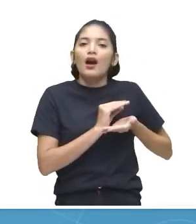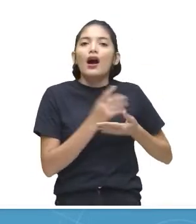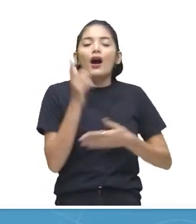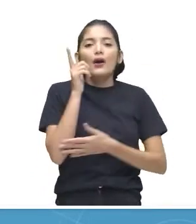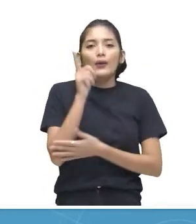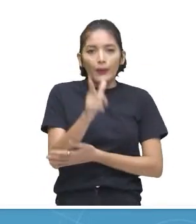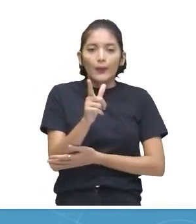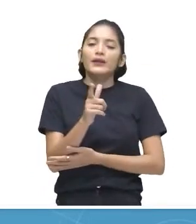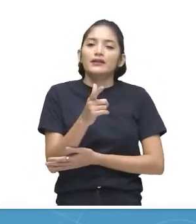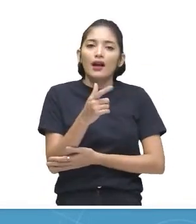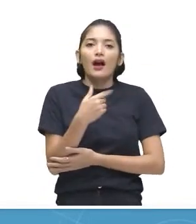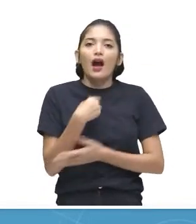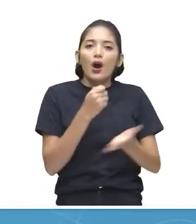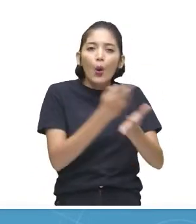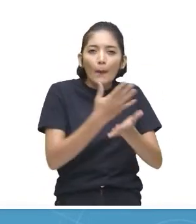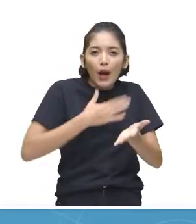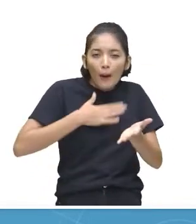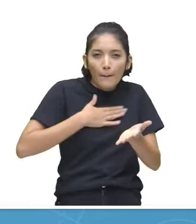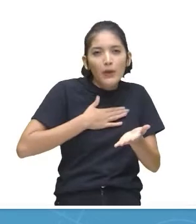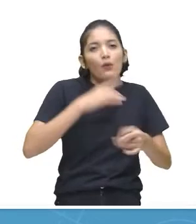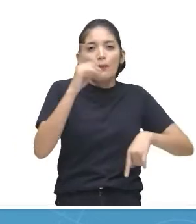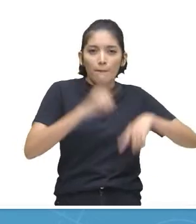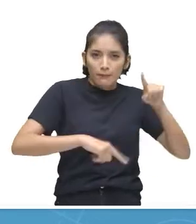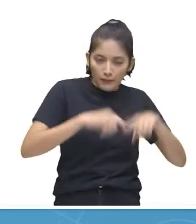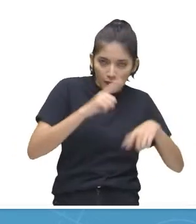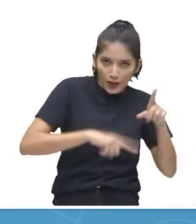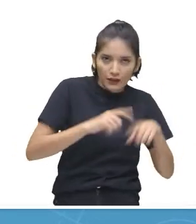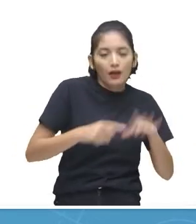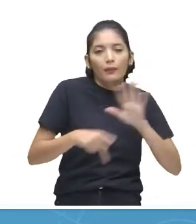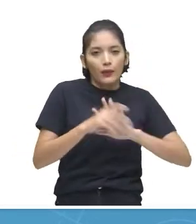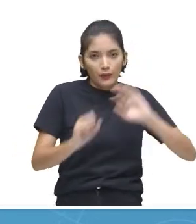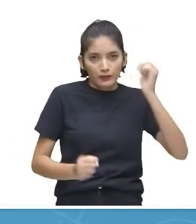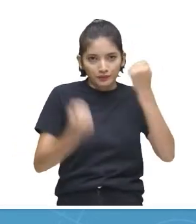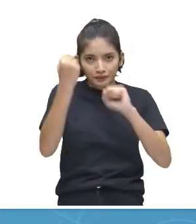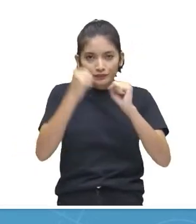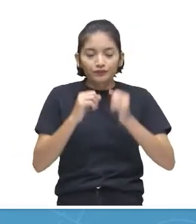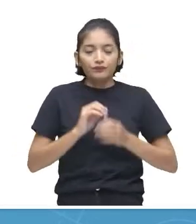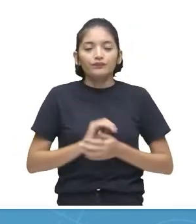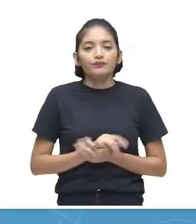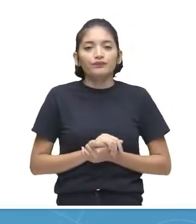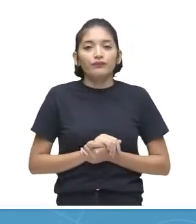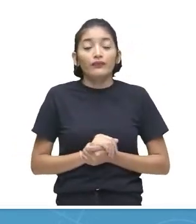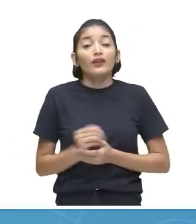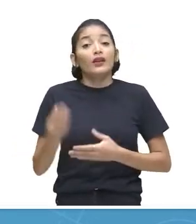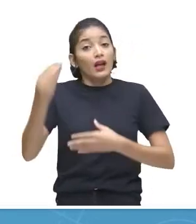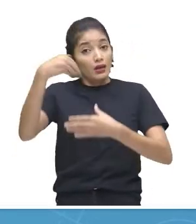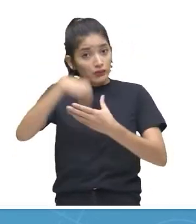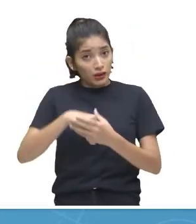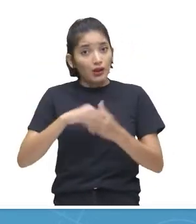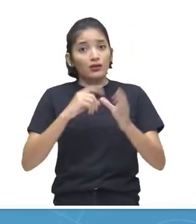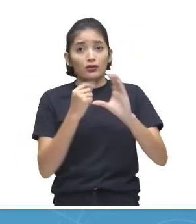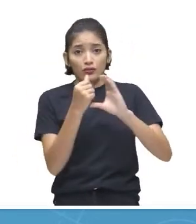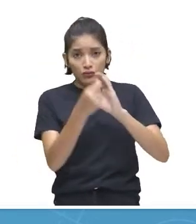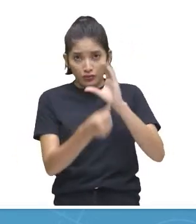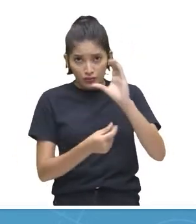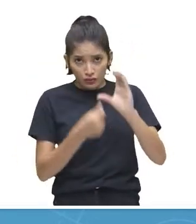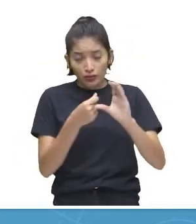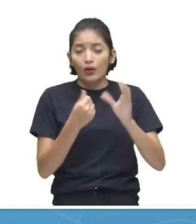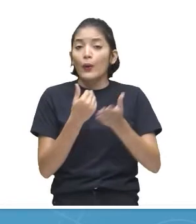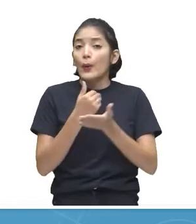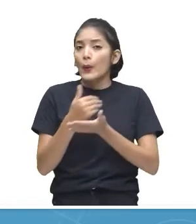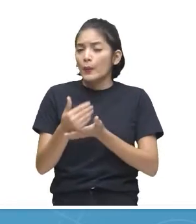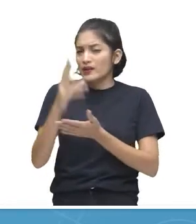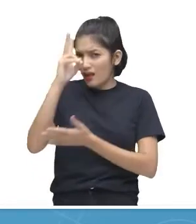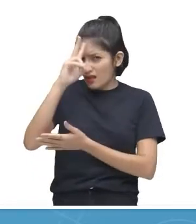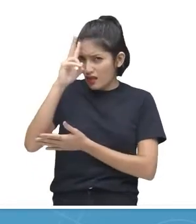consumir a minha mercadoria, né? A mercadoria industrial. Dentro ainda do capitalismo, a gente já começou, lembra, no